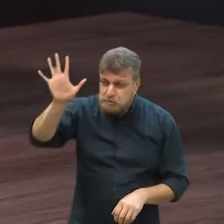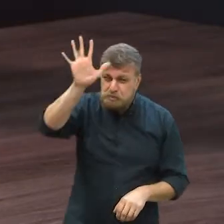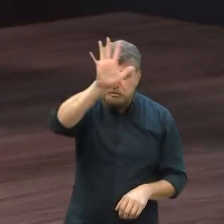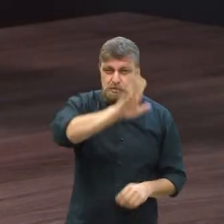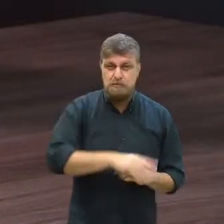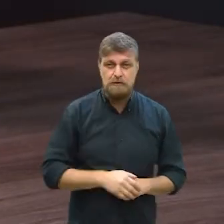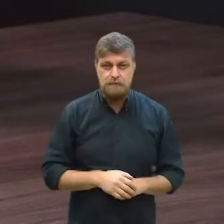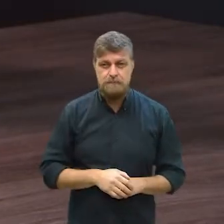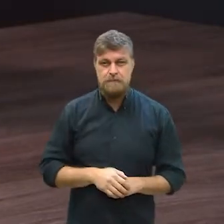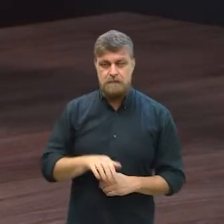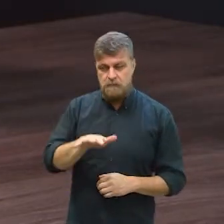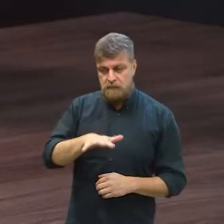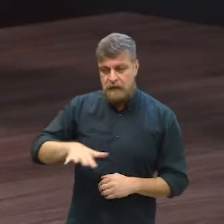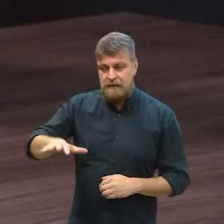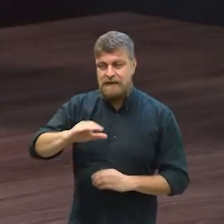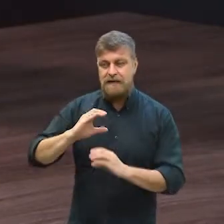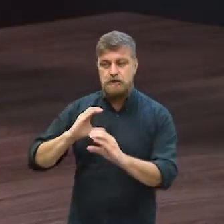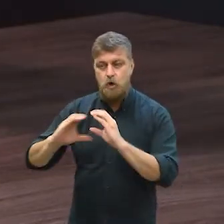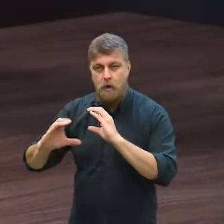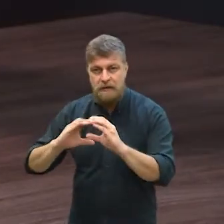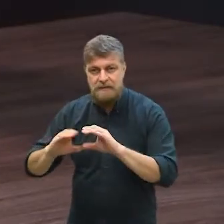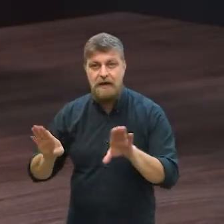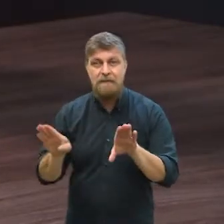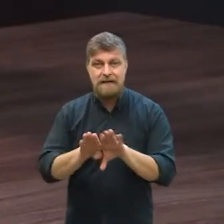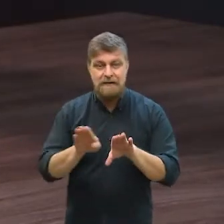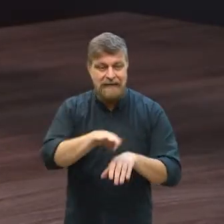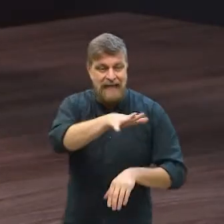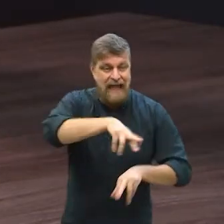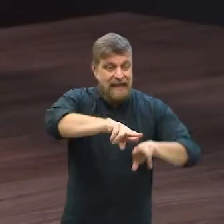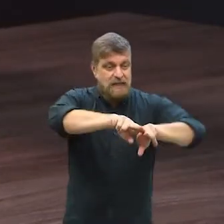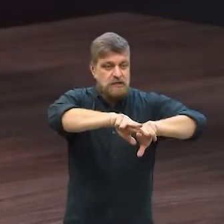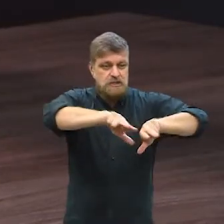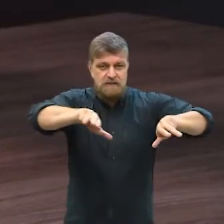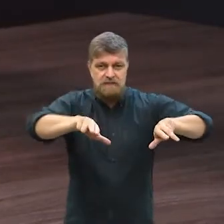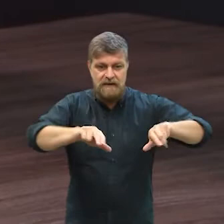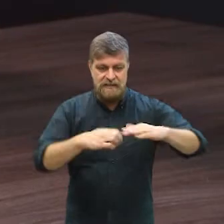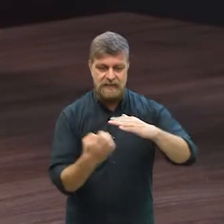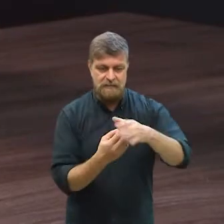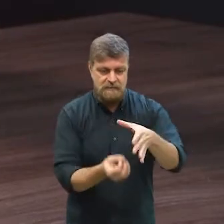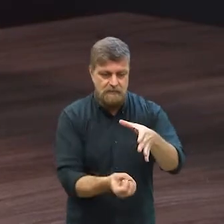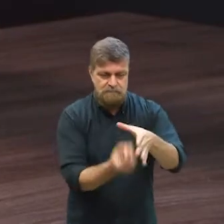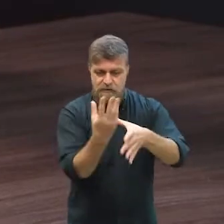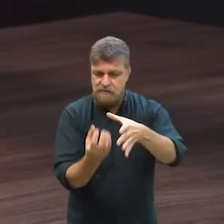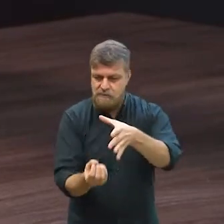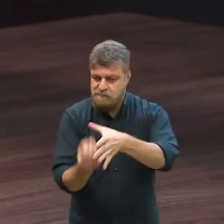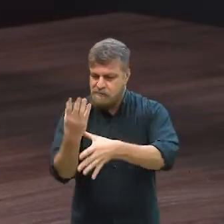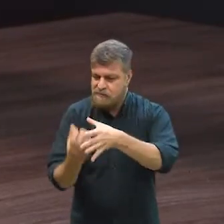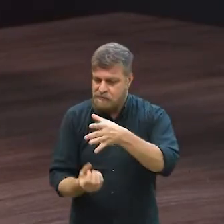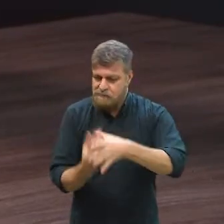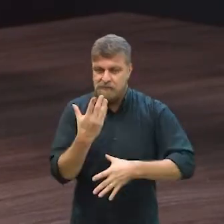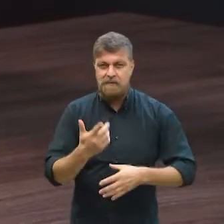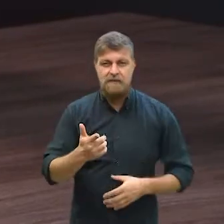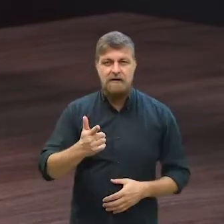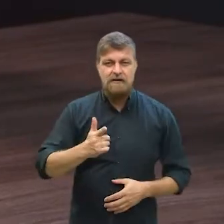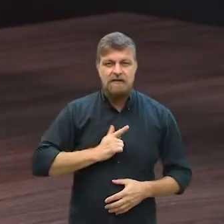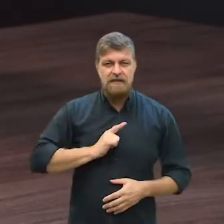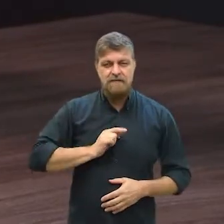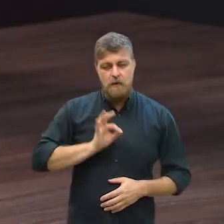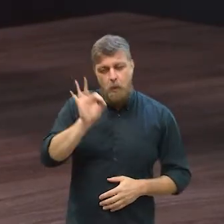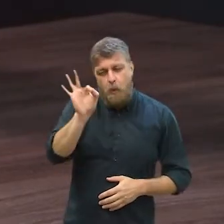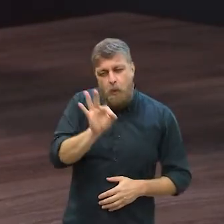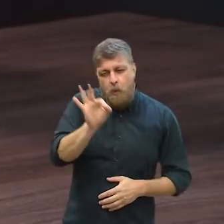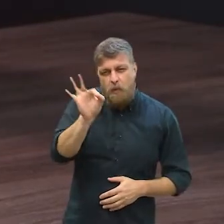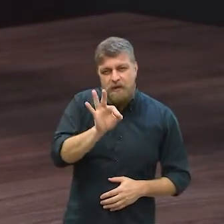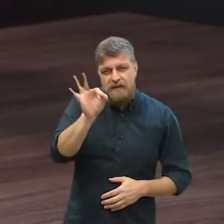não só na área de comunicação, mas em muitas áreas. Olha, nós tivemos aí